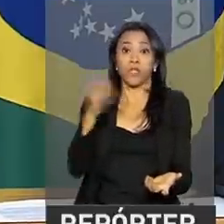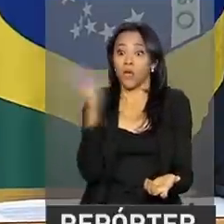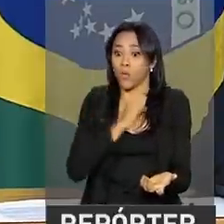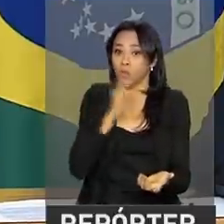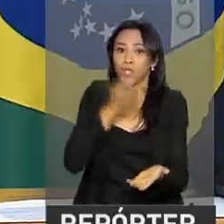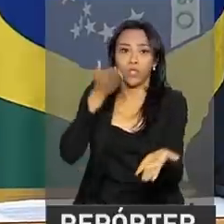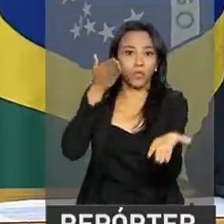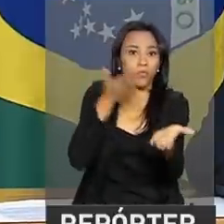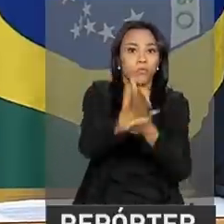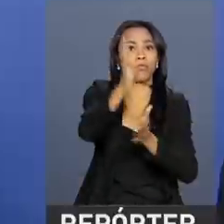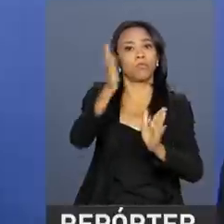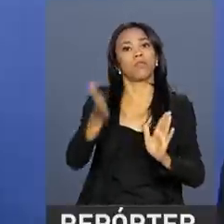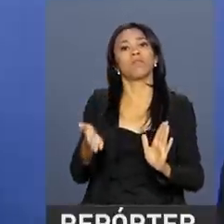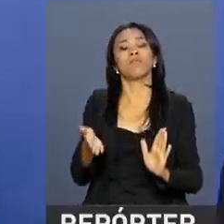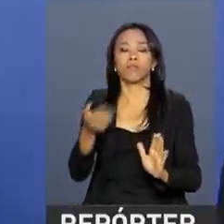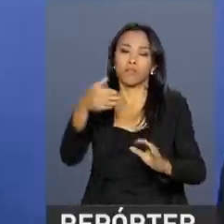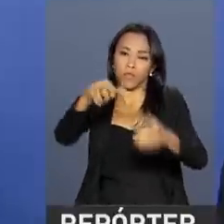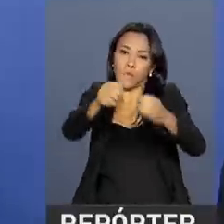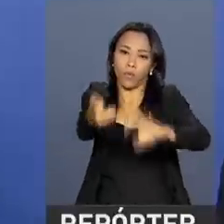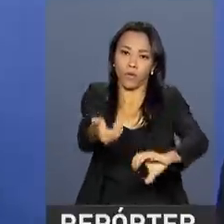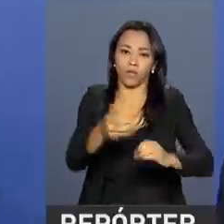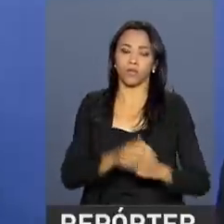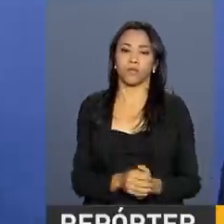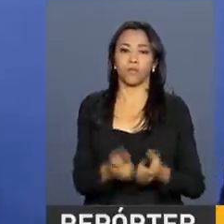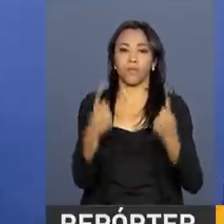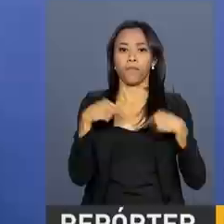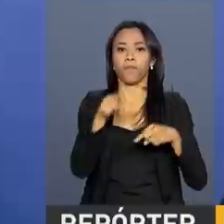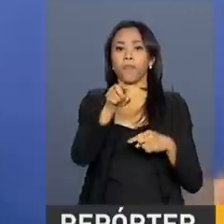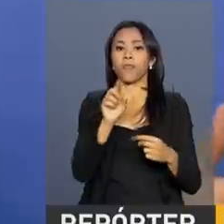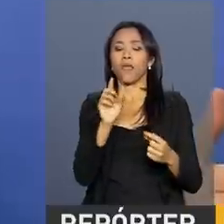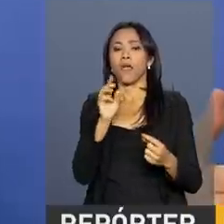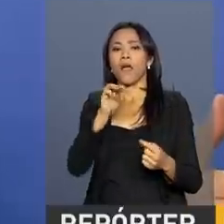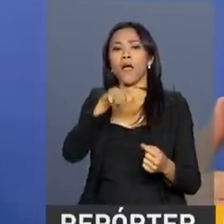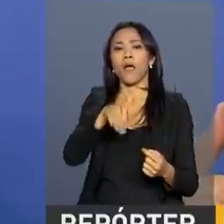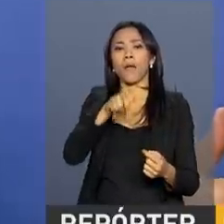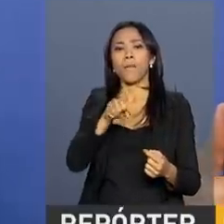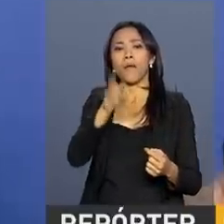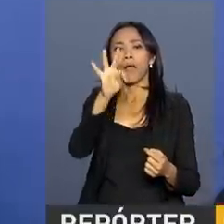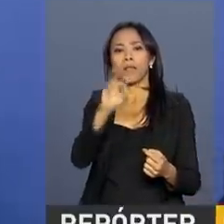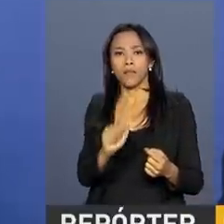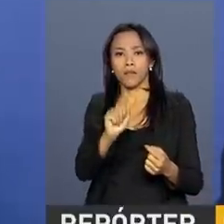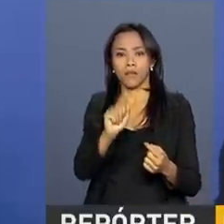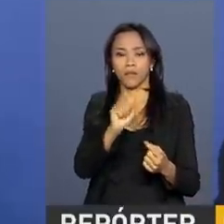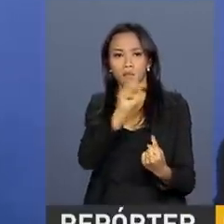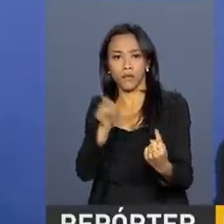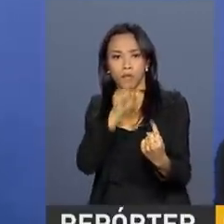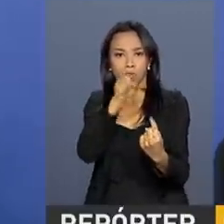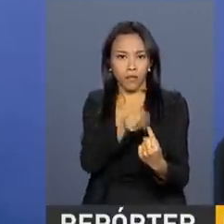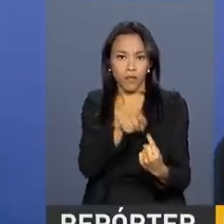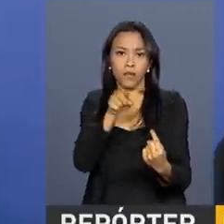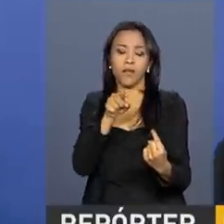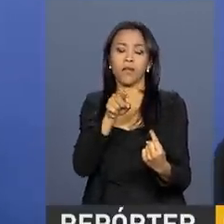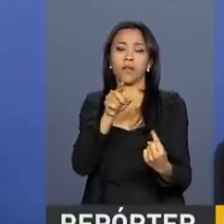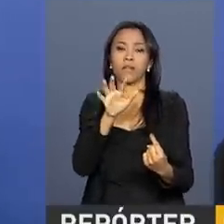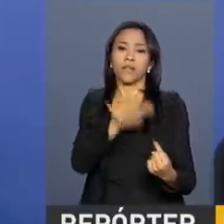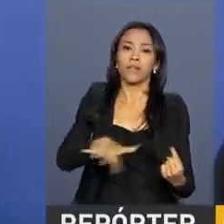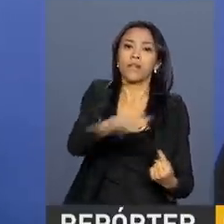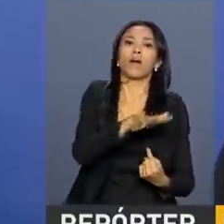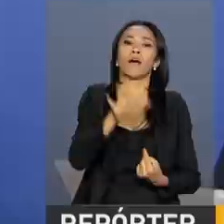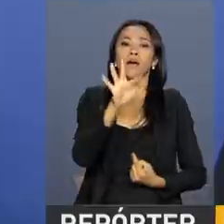pelo congresso novamento fiscal é lá está sendo o